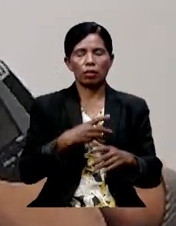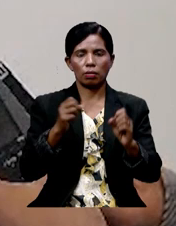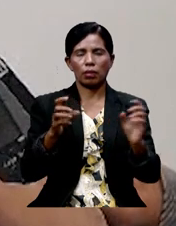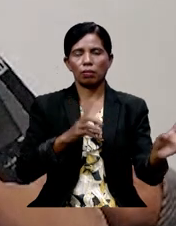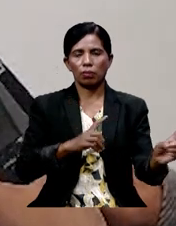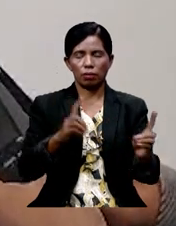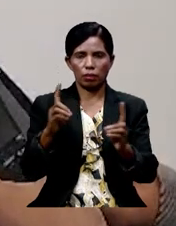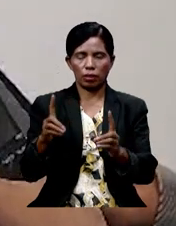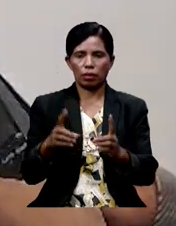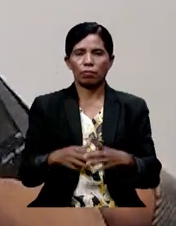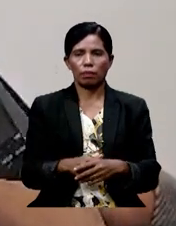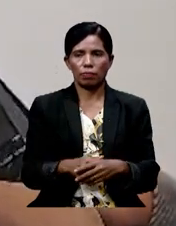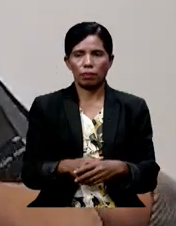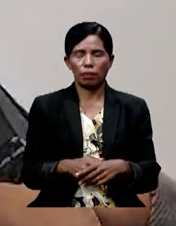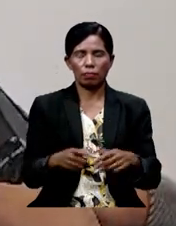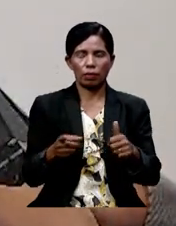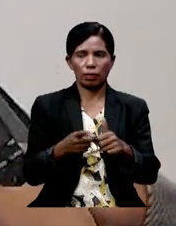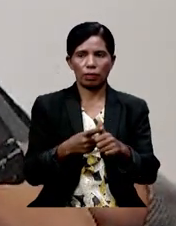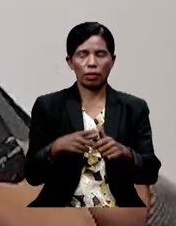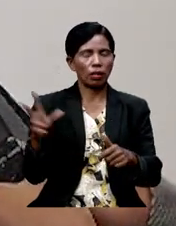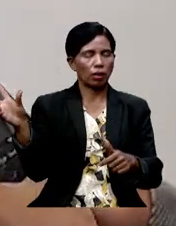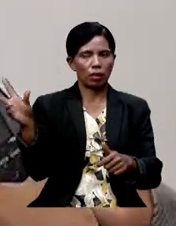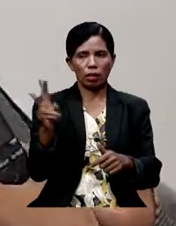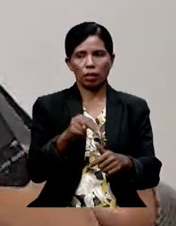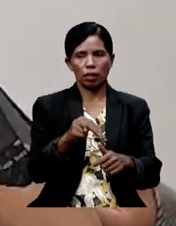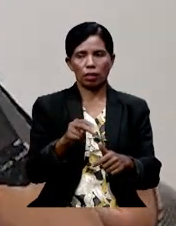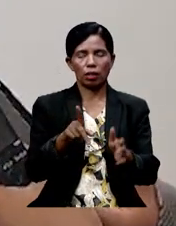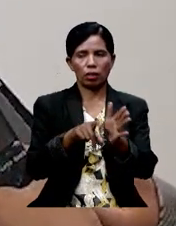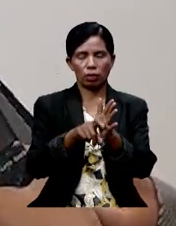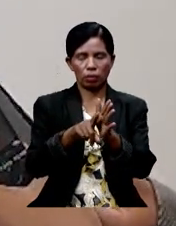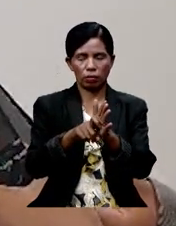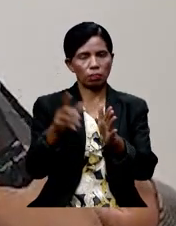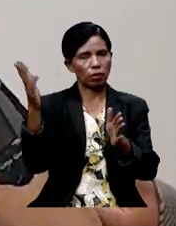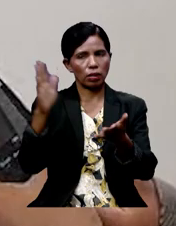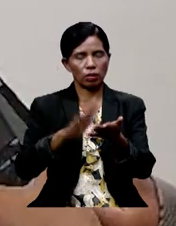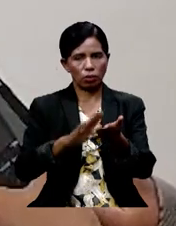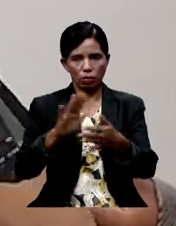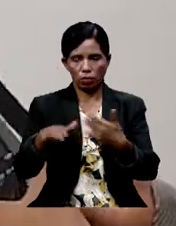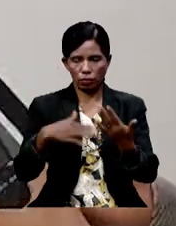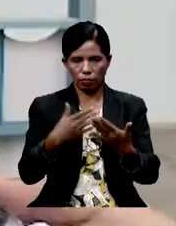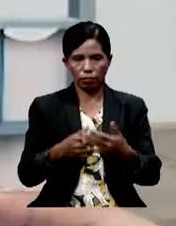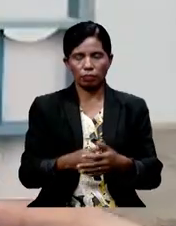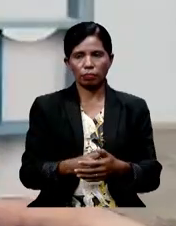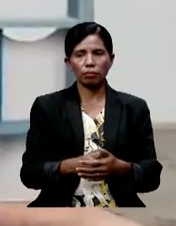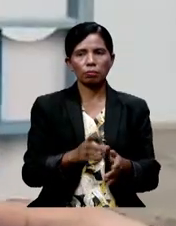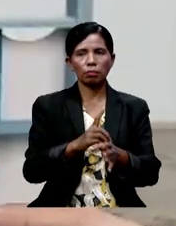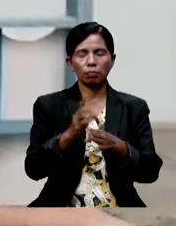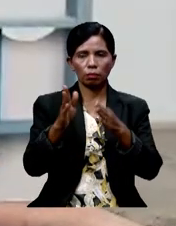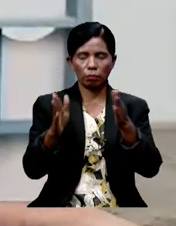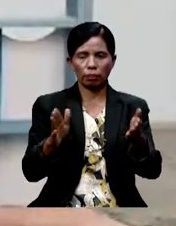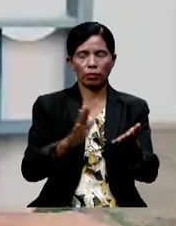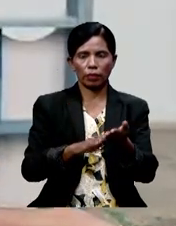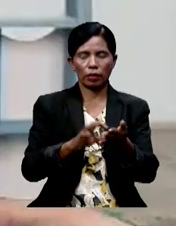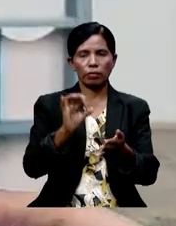implementa ulu ida lae bai ha lumringa ya sekolah sido Inspetor Escola Posto Administrativo